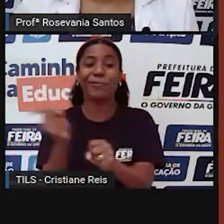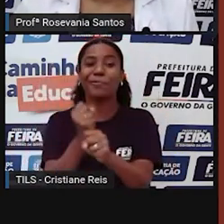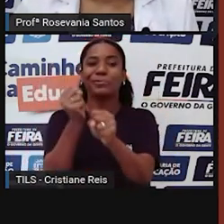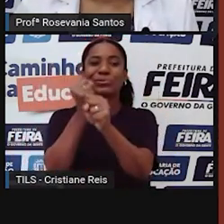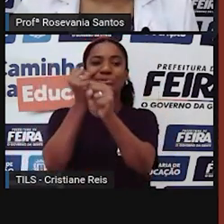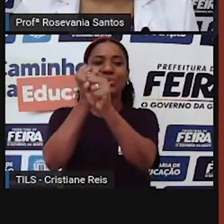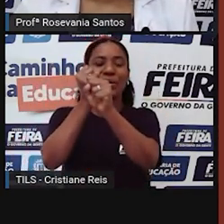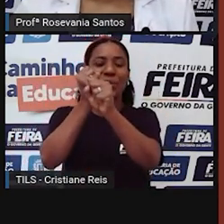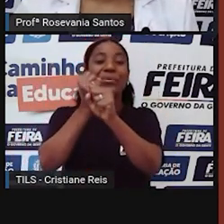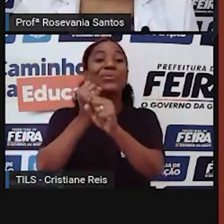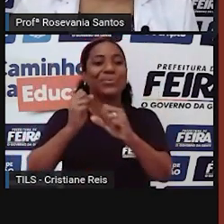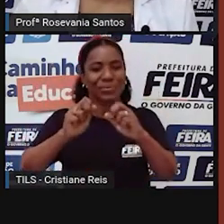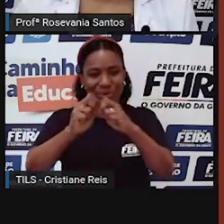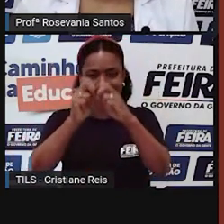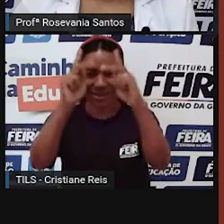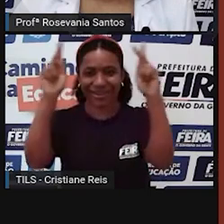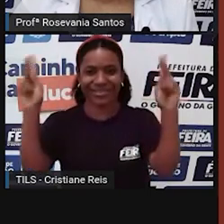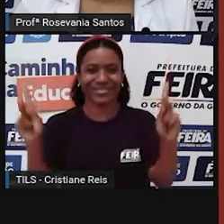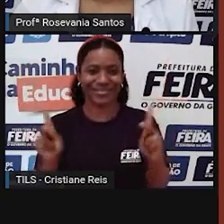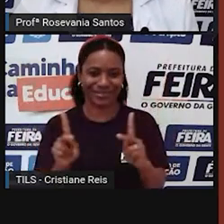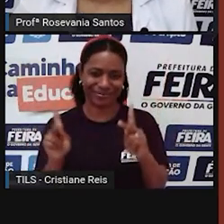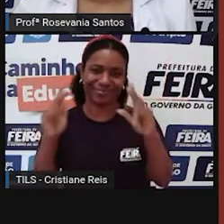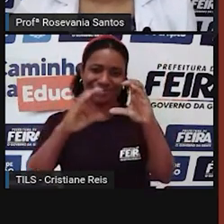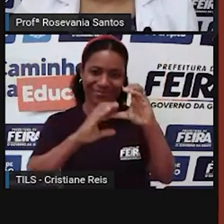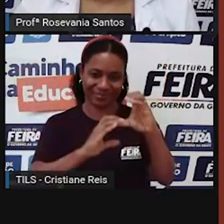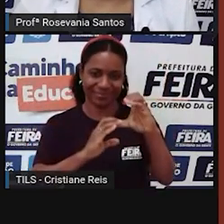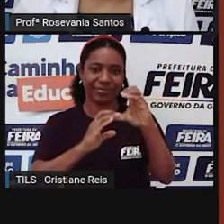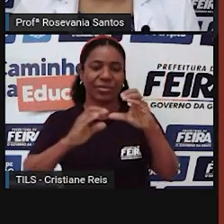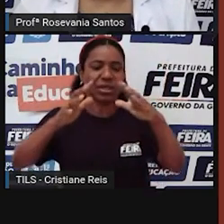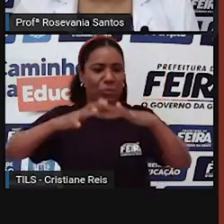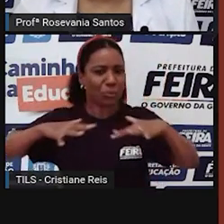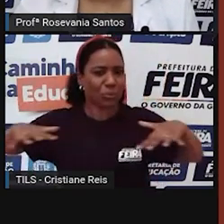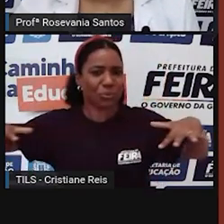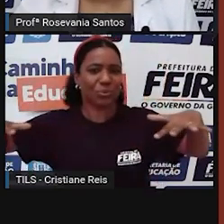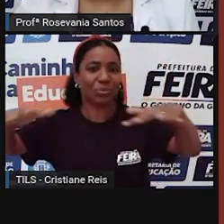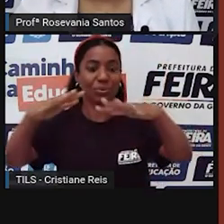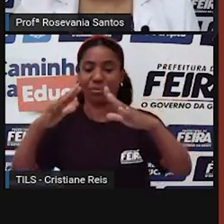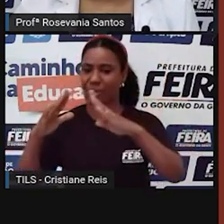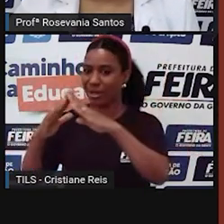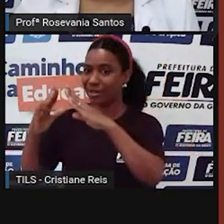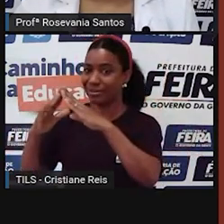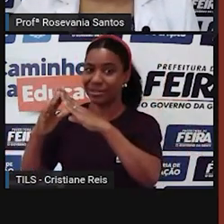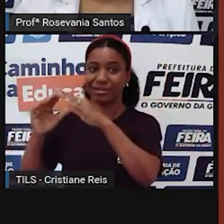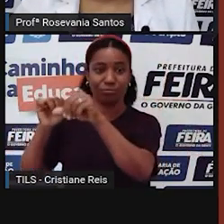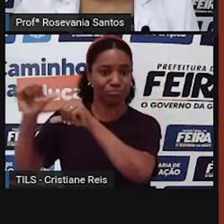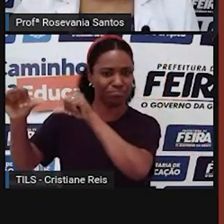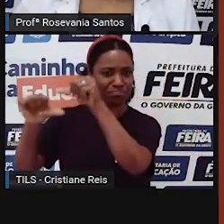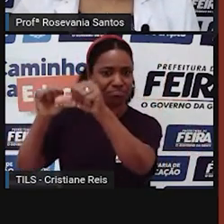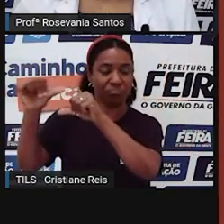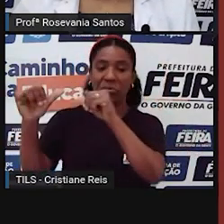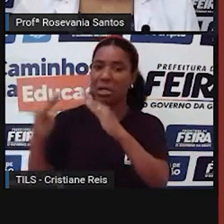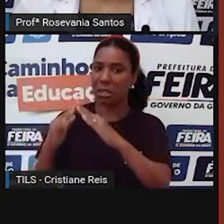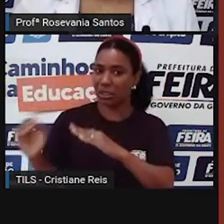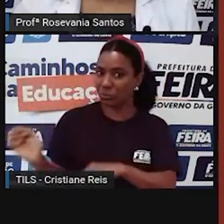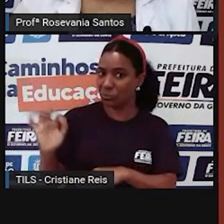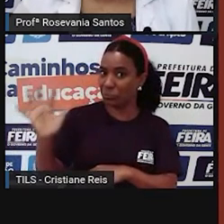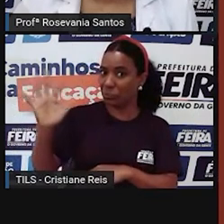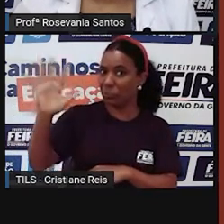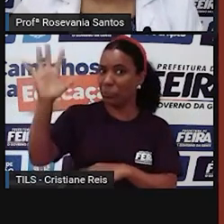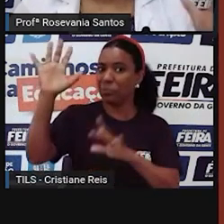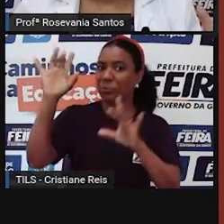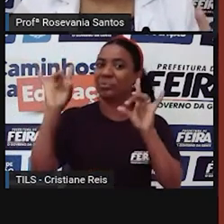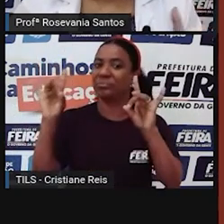percebe também que a área em volta, ela se transforma totalmente, os imóveis, eles mudam de valores e tem toda